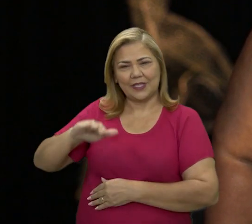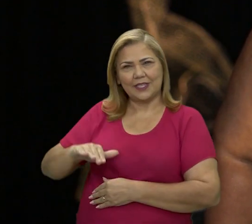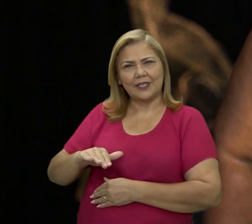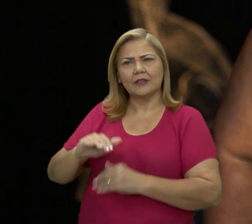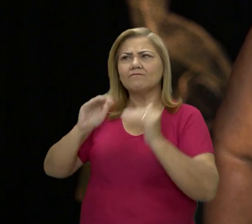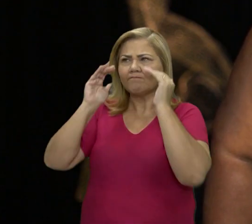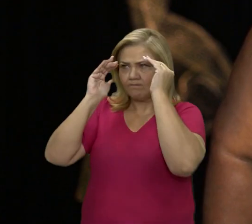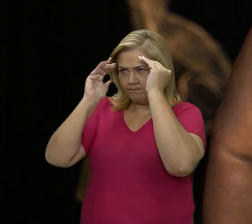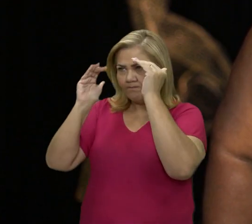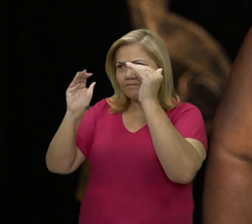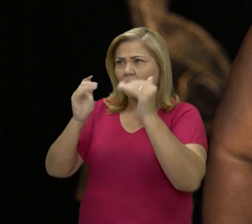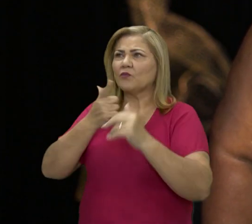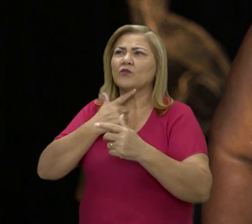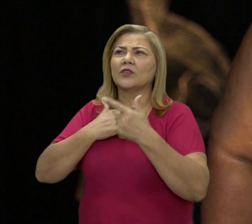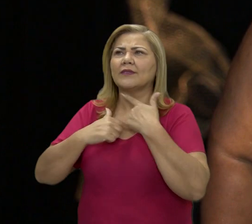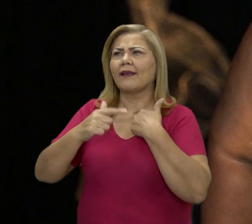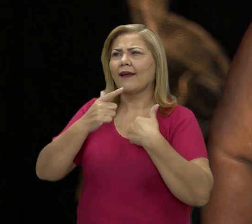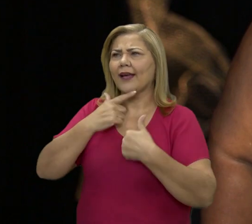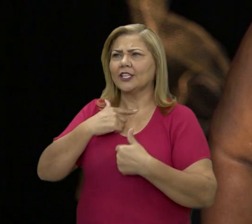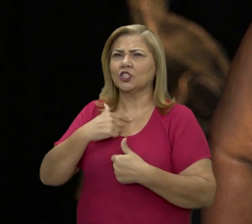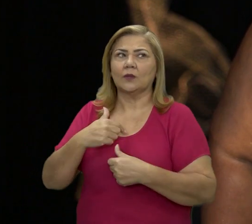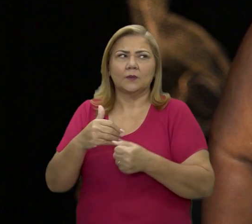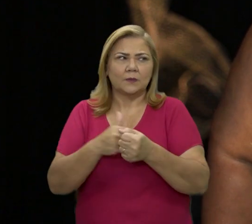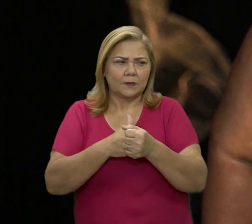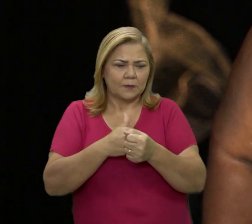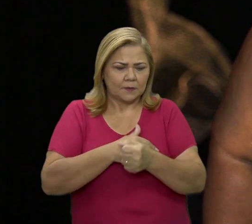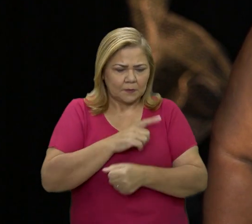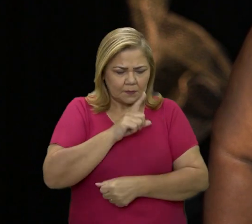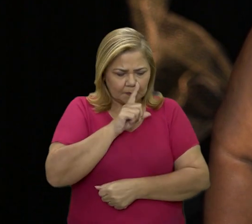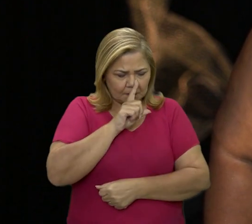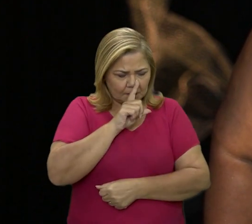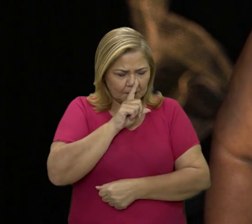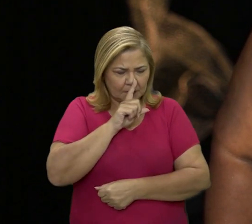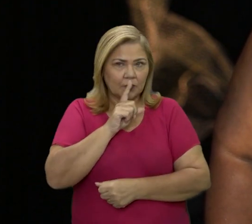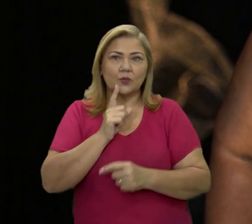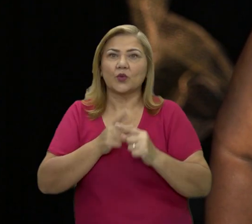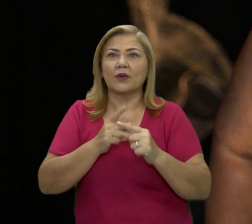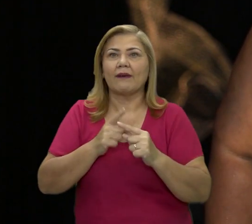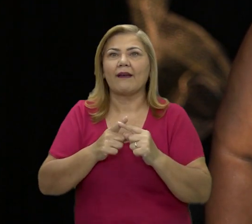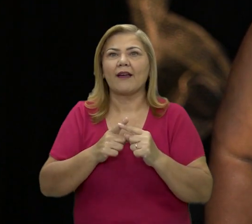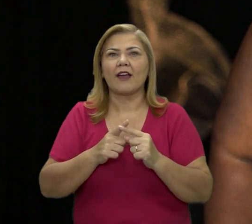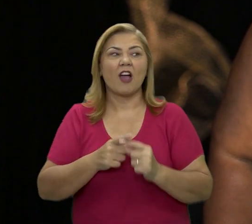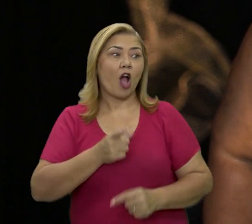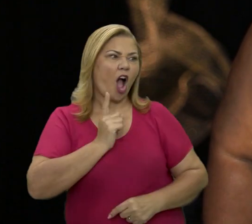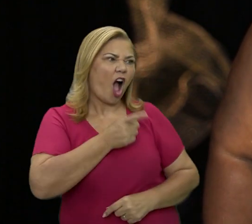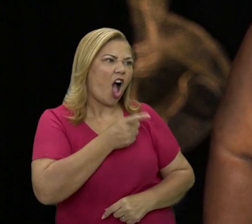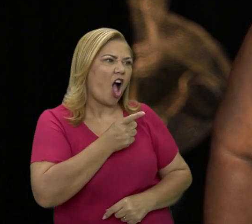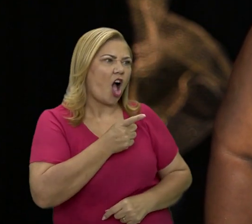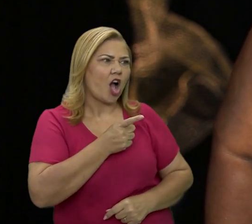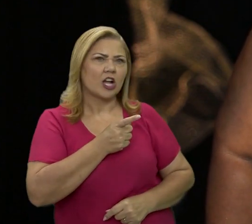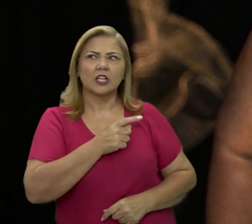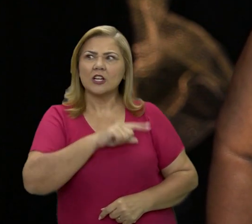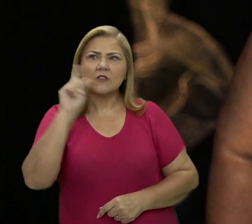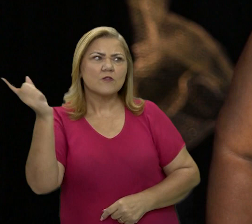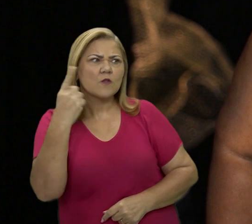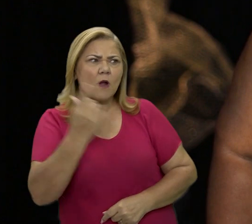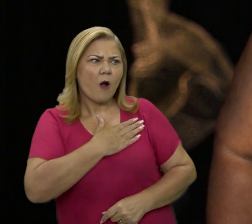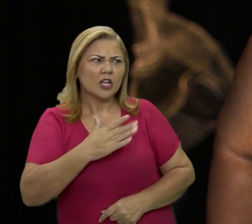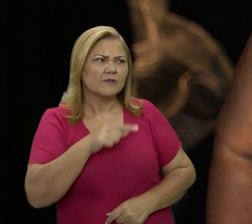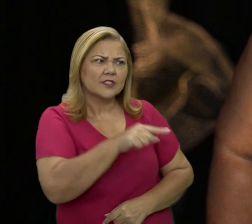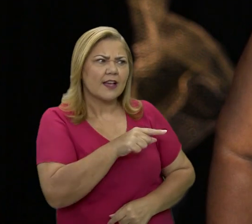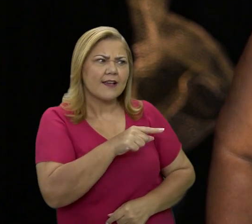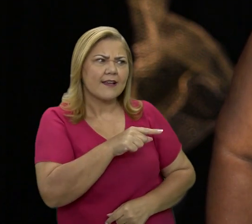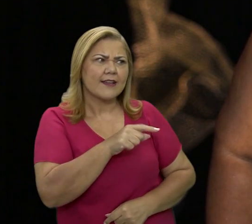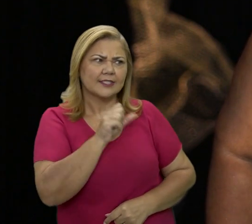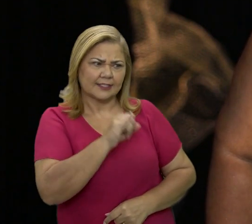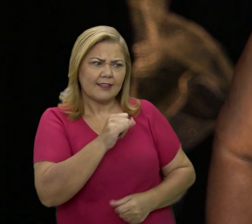vez. Aquela que atende os desejos, os anseios e guarda segredos. Afinal de contas, ninguém vai gostar de você se